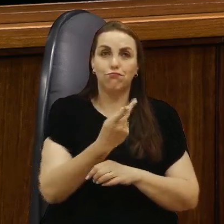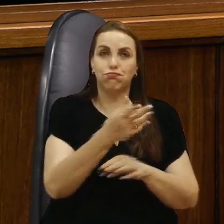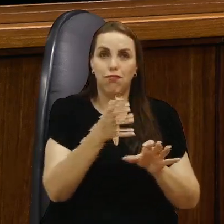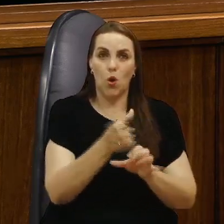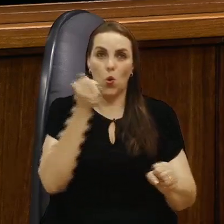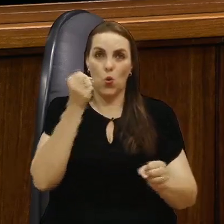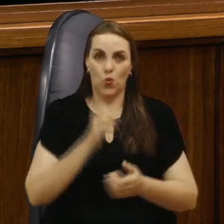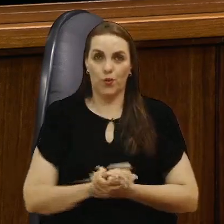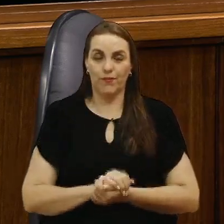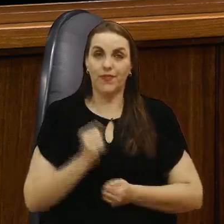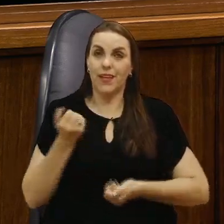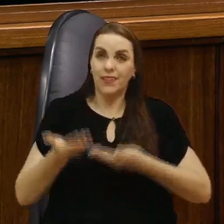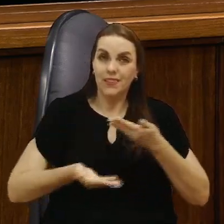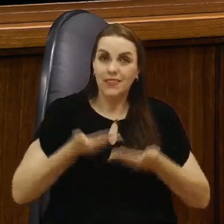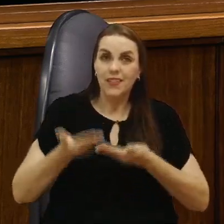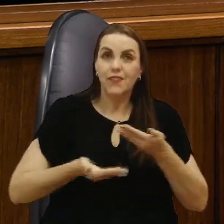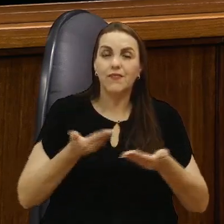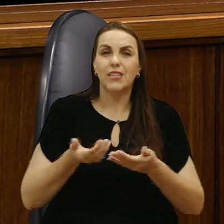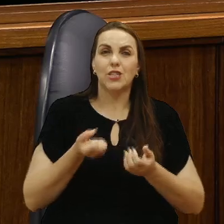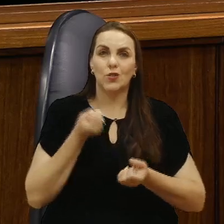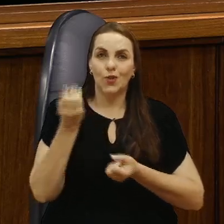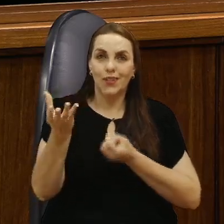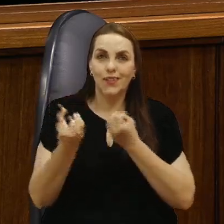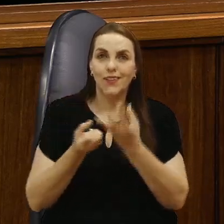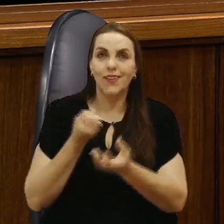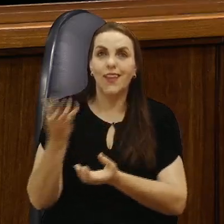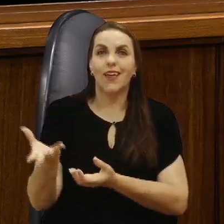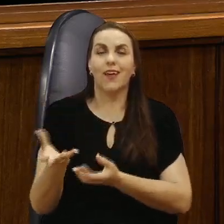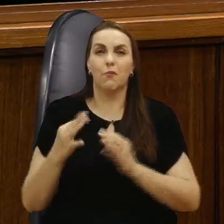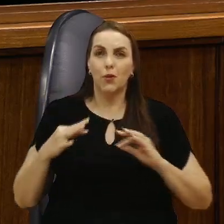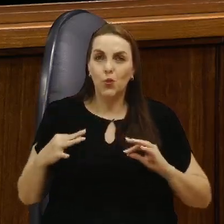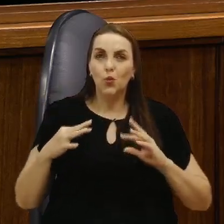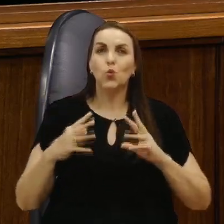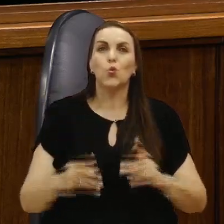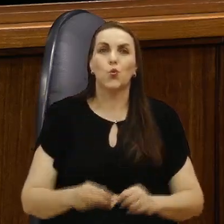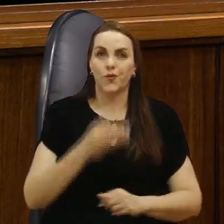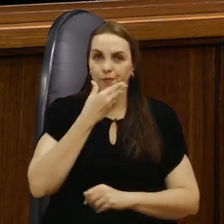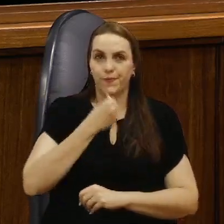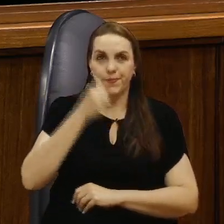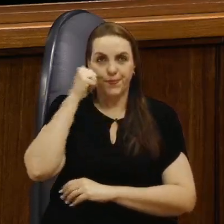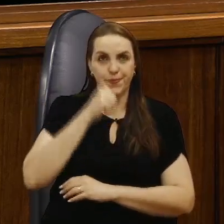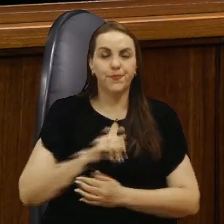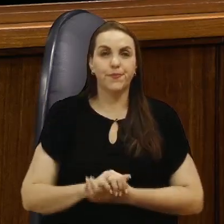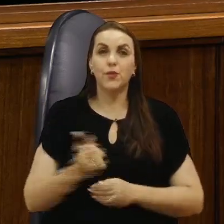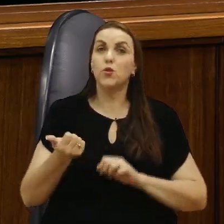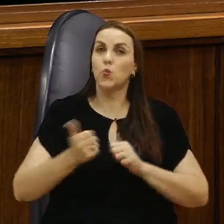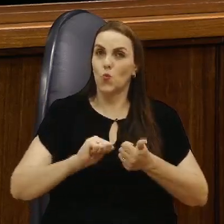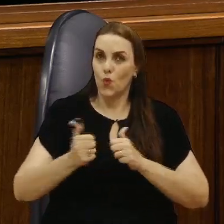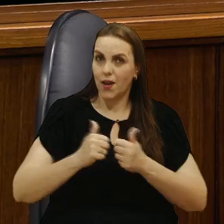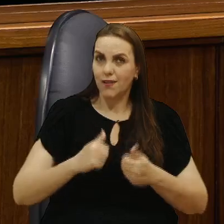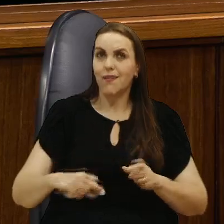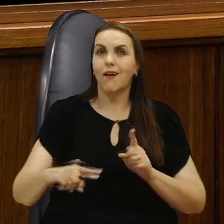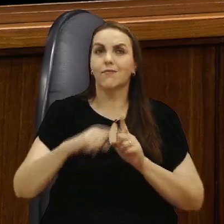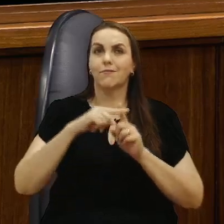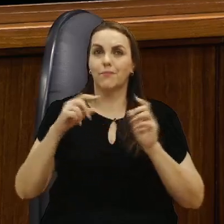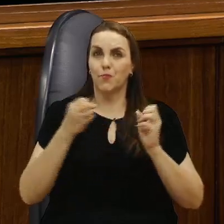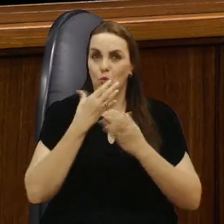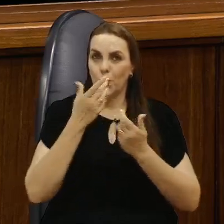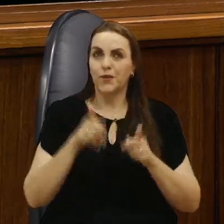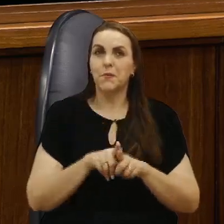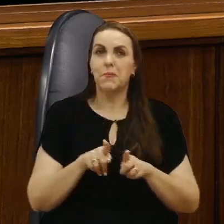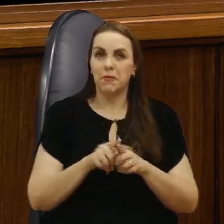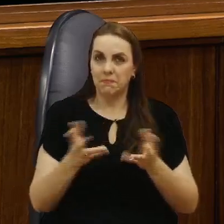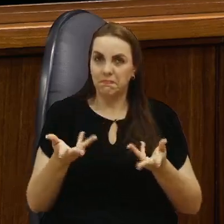de serviço, de entrega para todos e todas e de qualidade. E essa